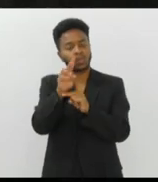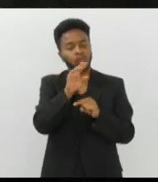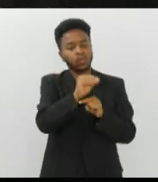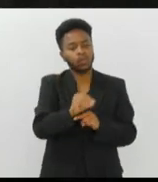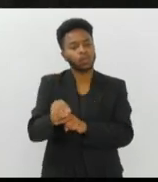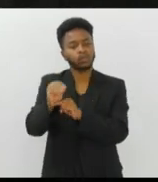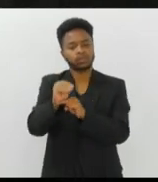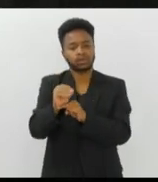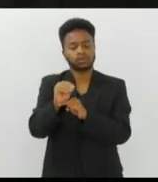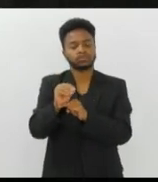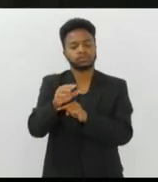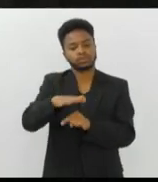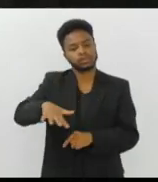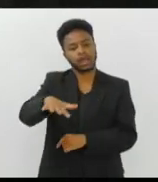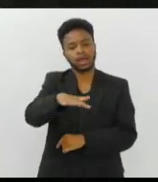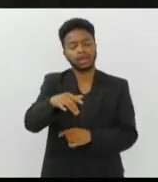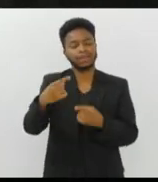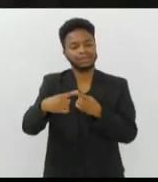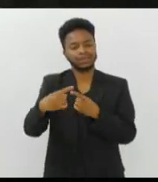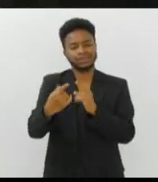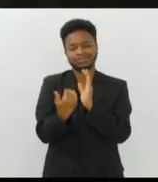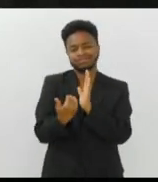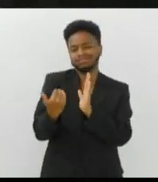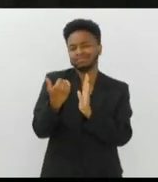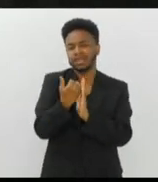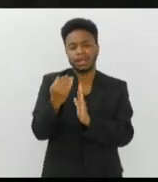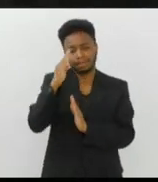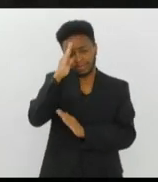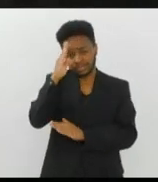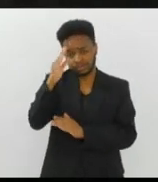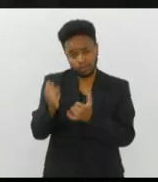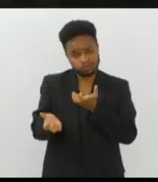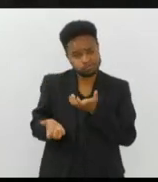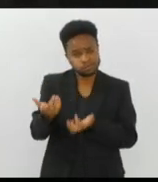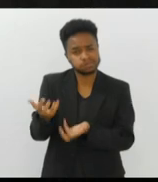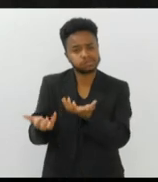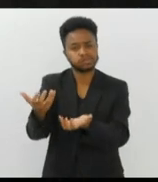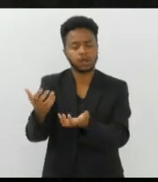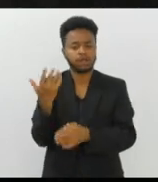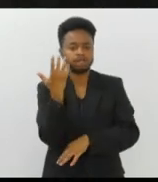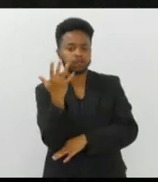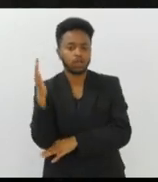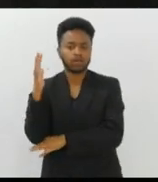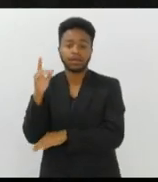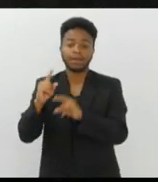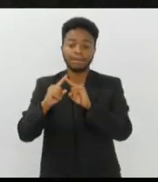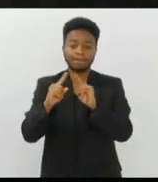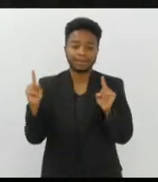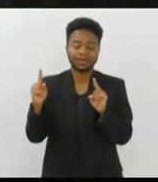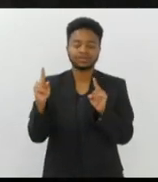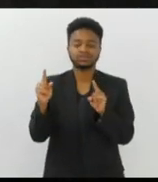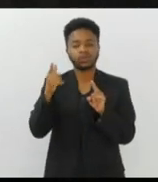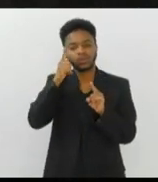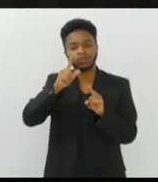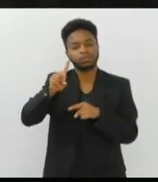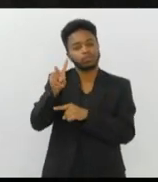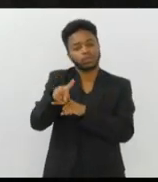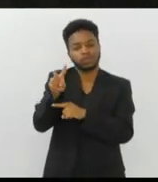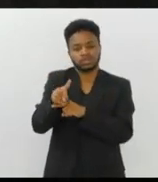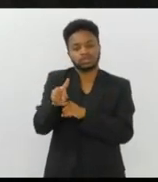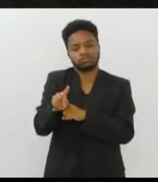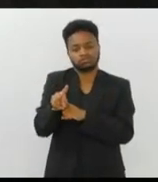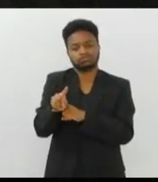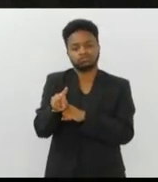um dos maiores incêndios florestais, mas o coração da mata foi